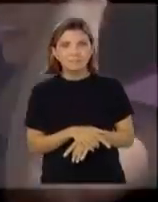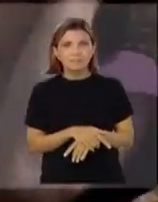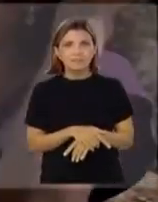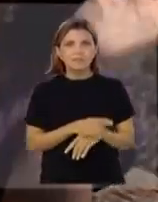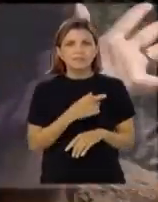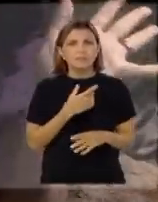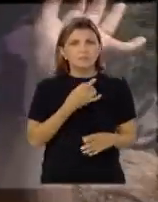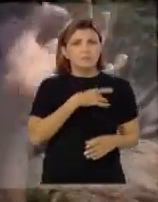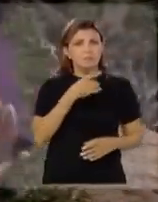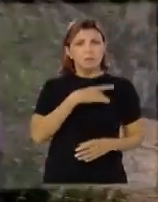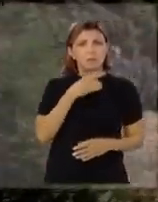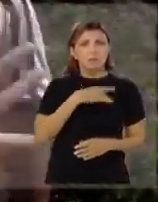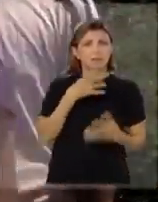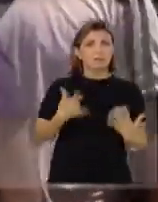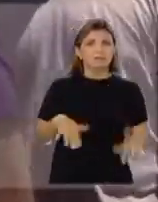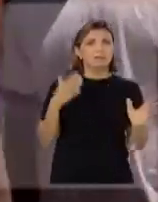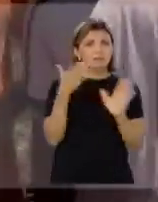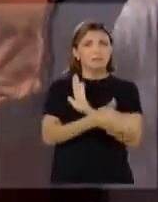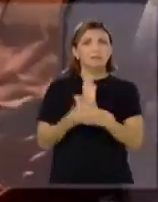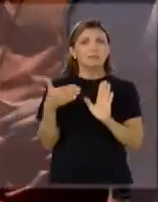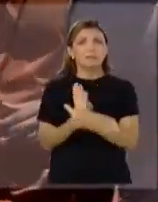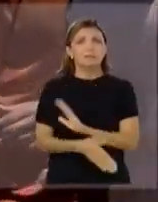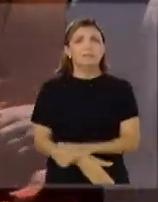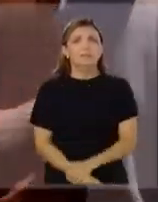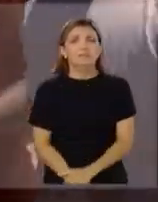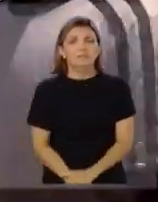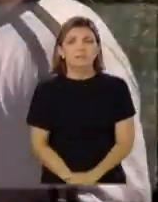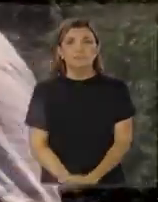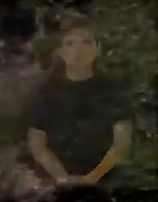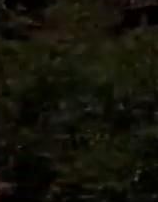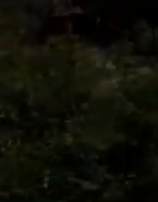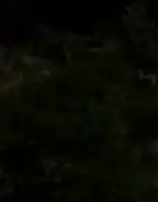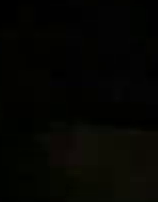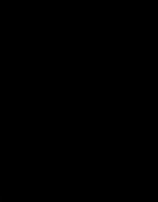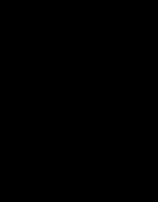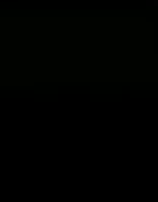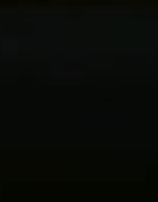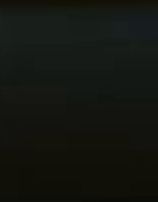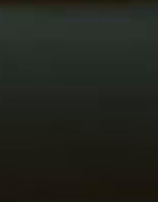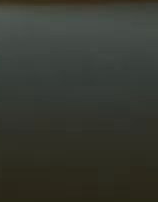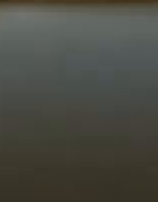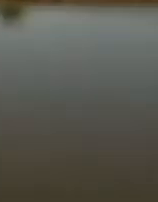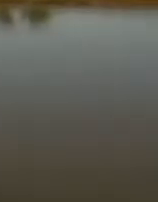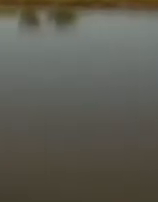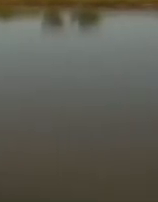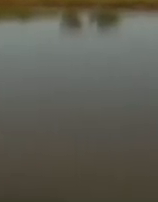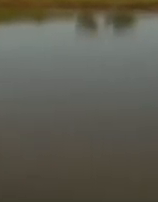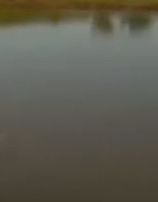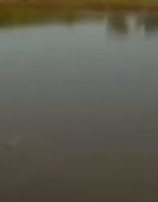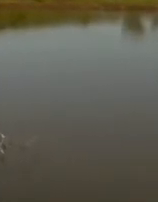então é legal a gente sair daqui antes que comece a chegar bicho. Não, porque agora você vai me mudar.